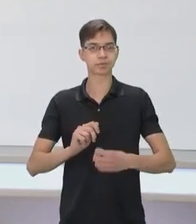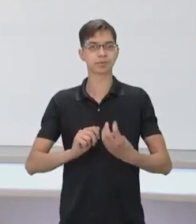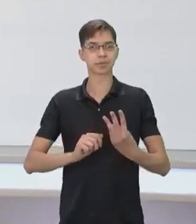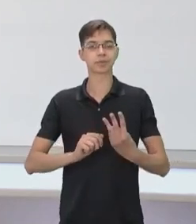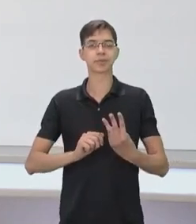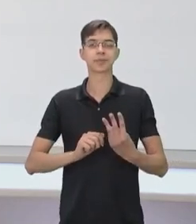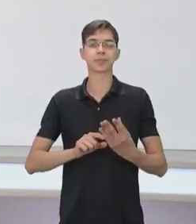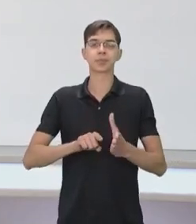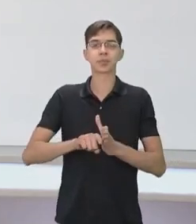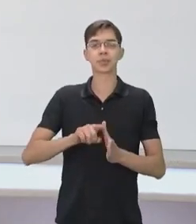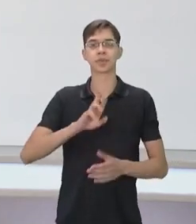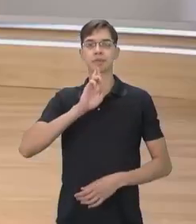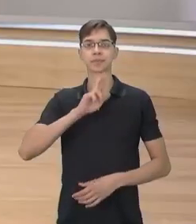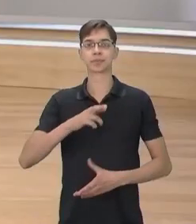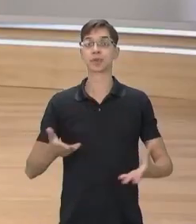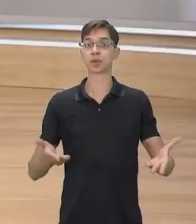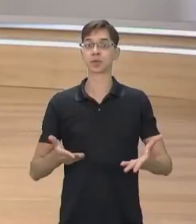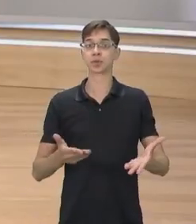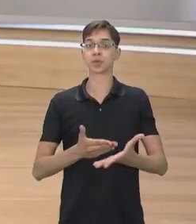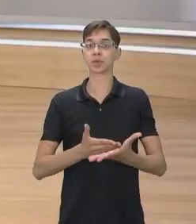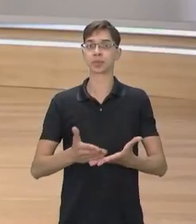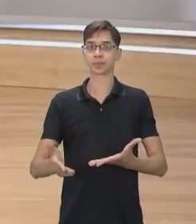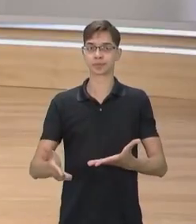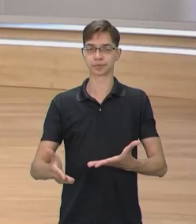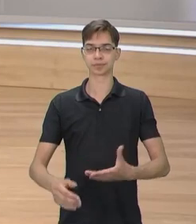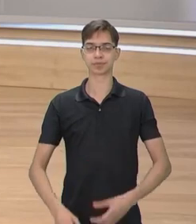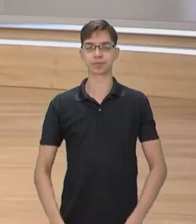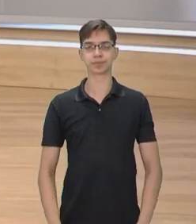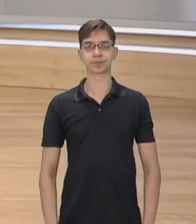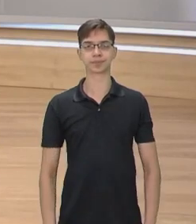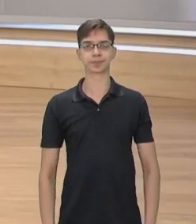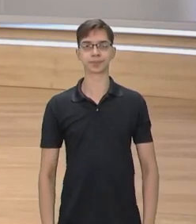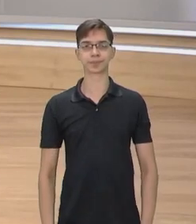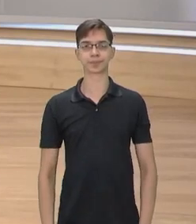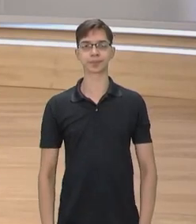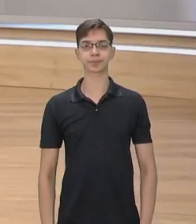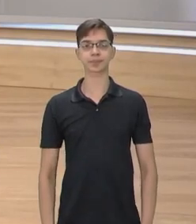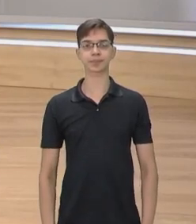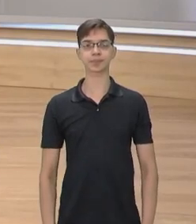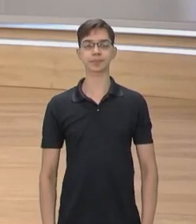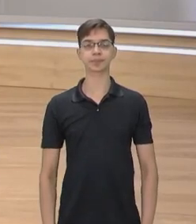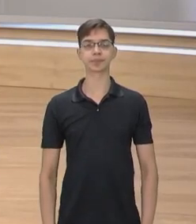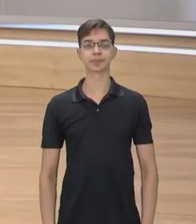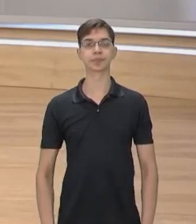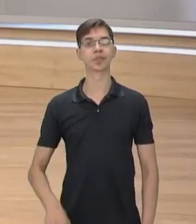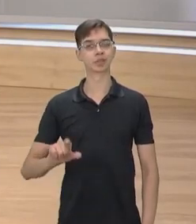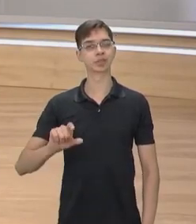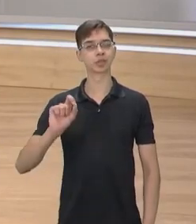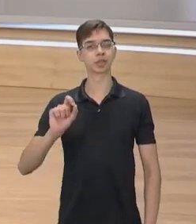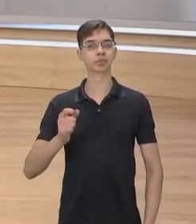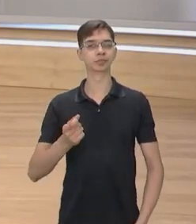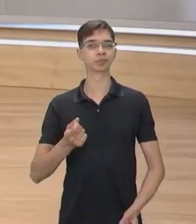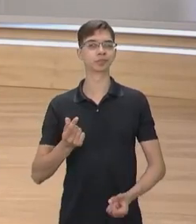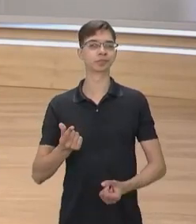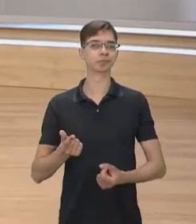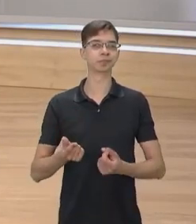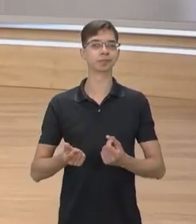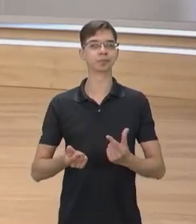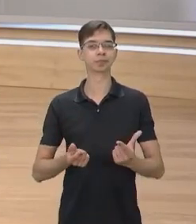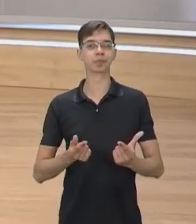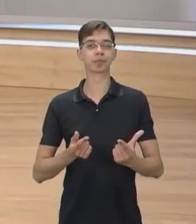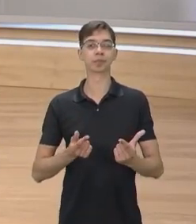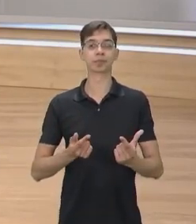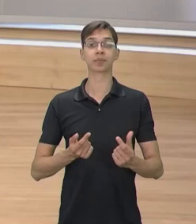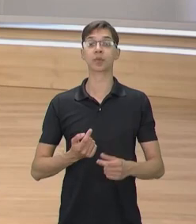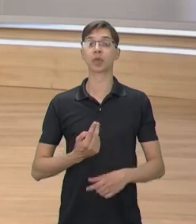Então, vamos para as questões. Então, foram selecionadas, né, algumas questões. Então, meu